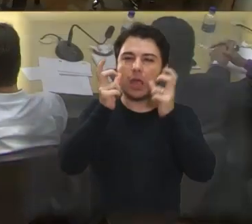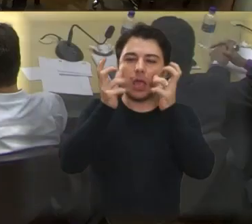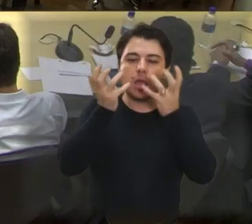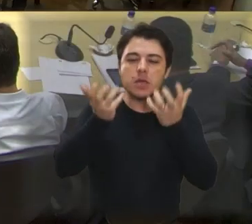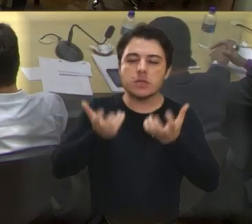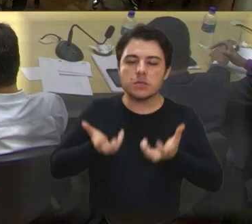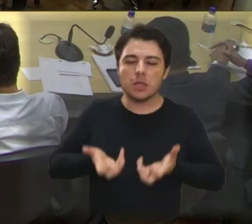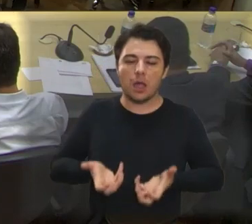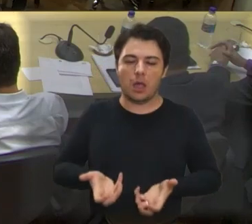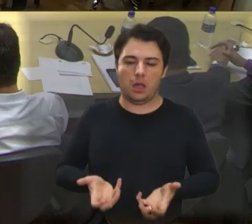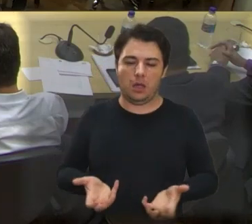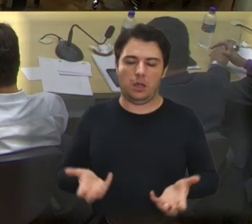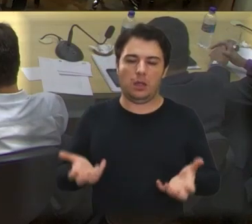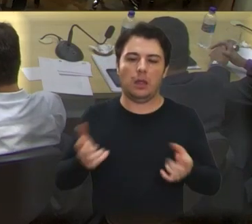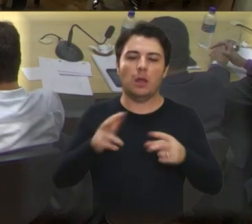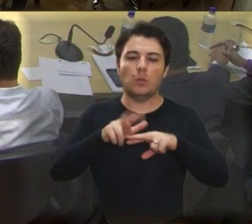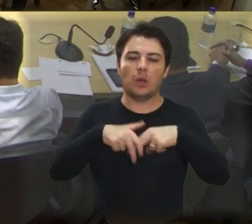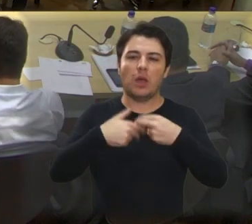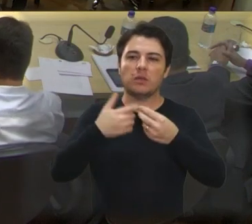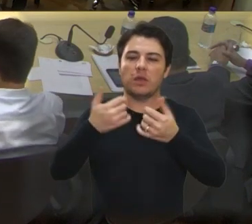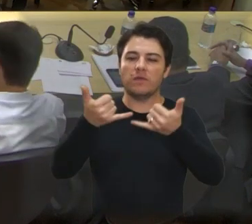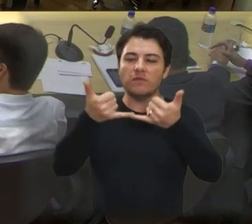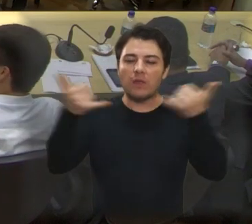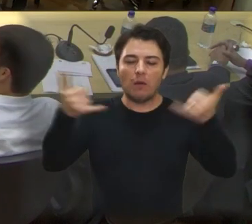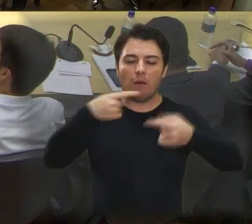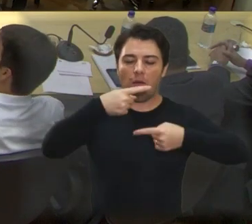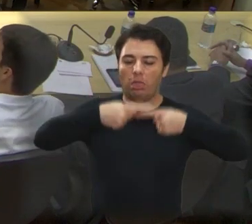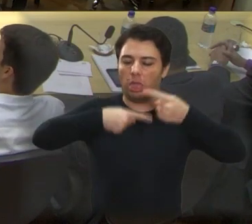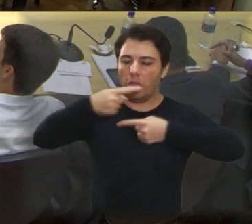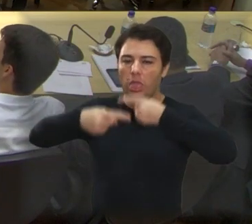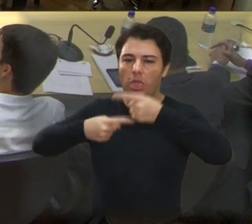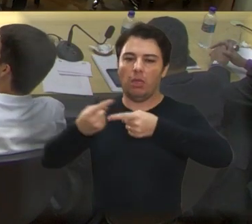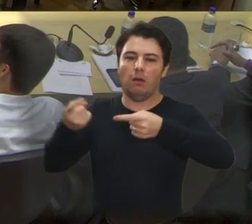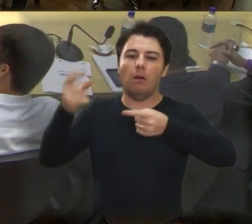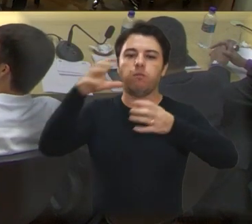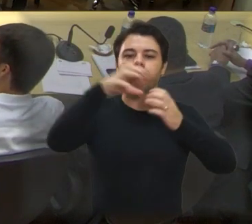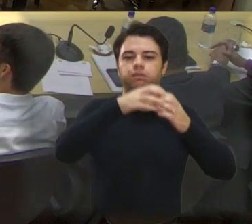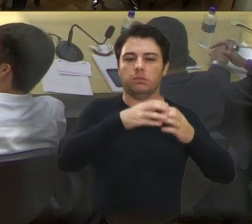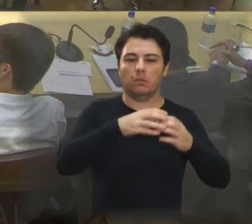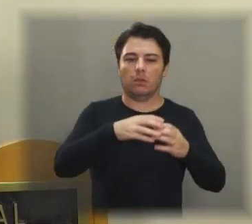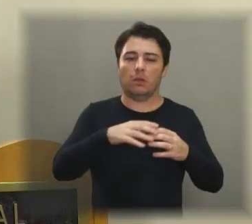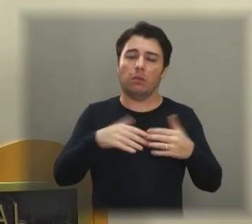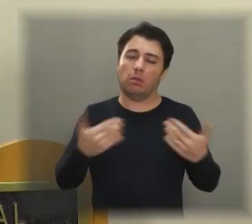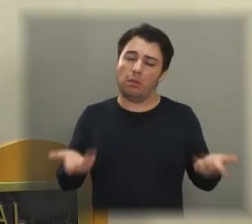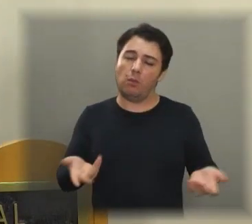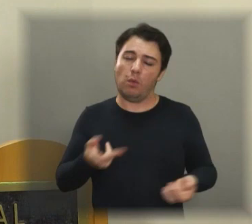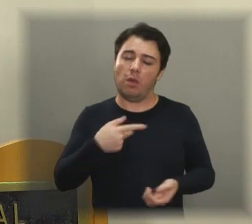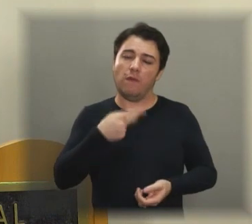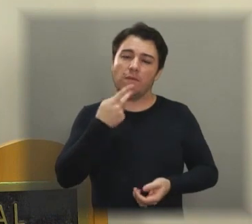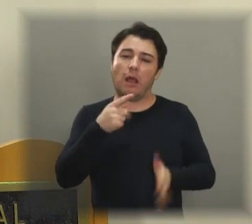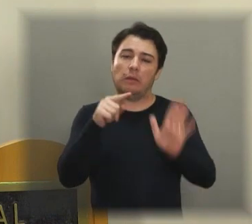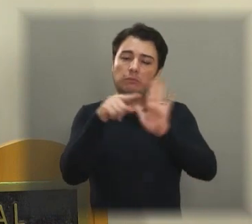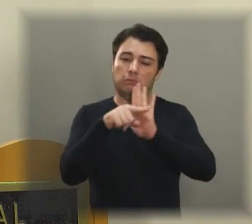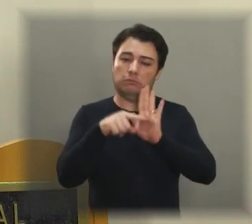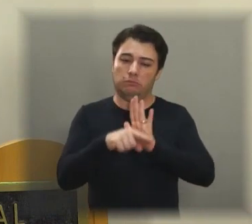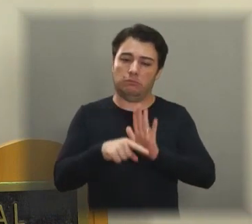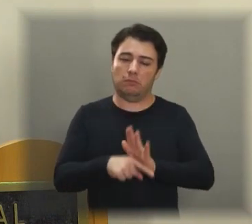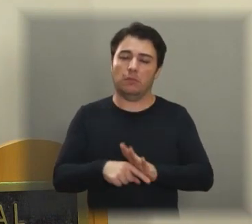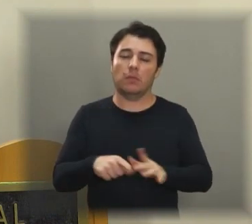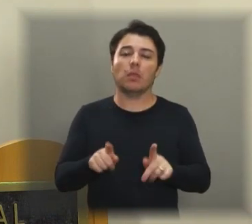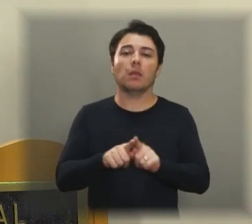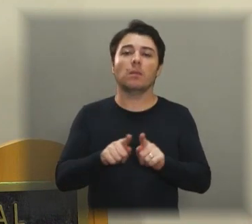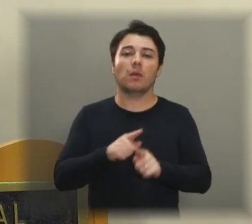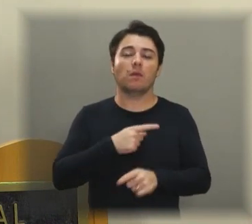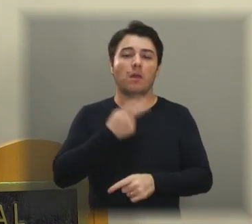desleixo dessa fiação enrolada pendurada e assim por diante então fica essas perguntas aí já